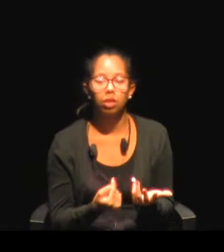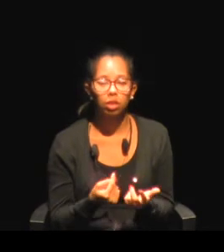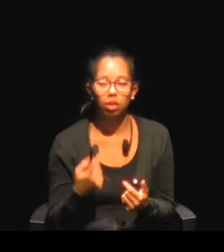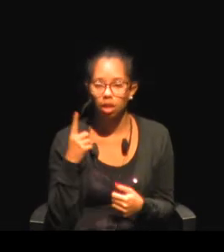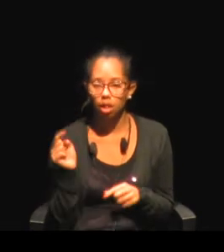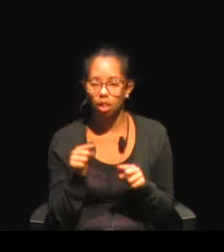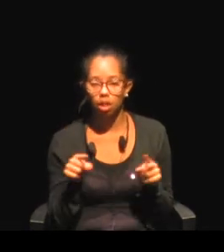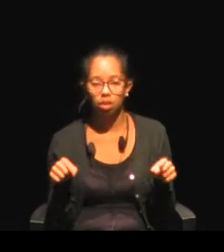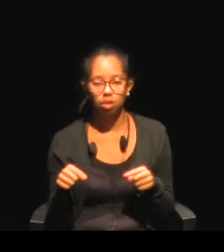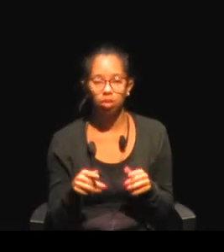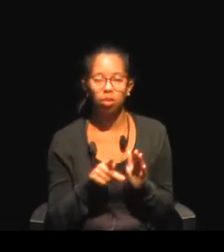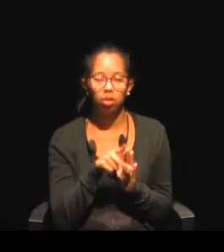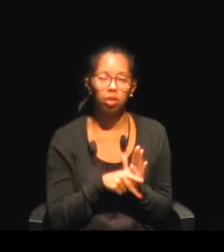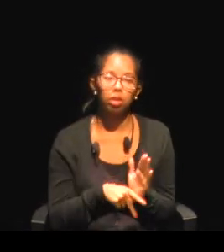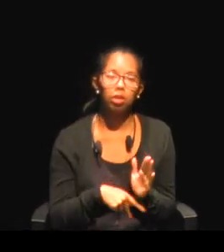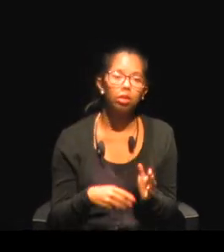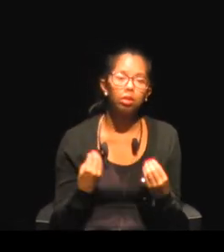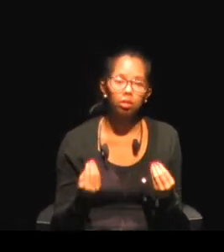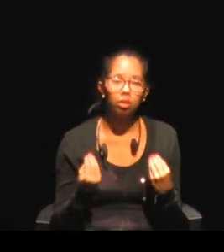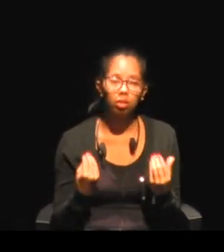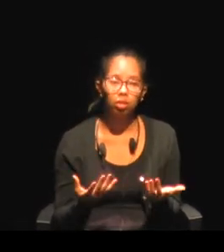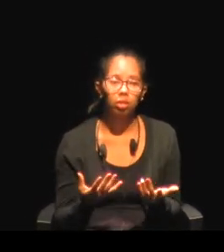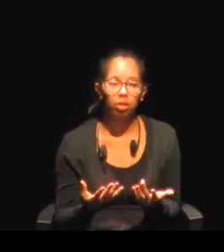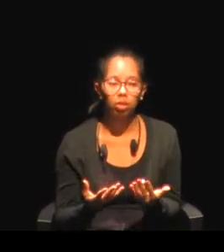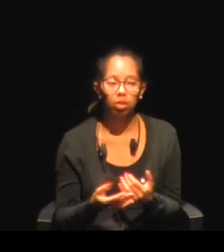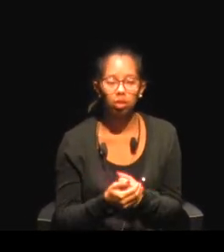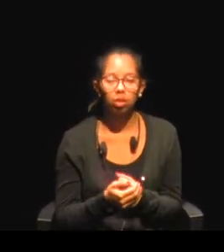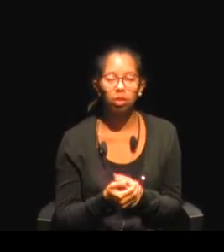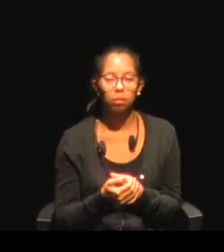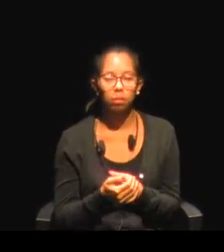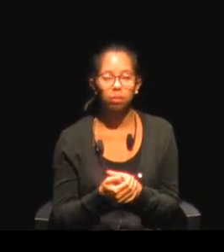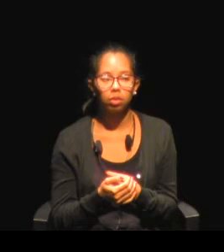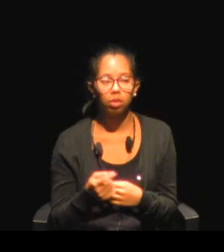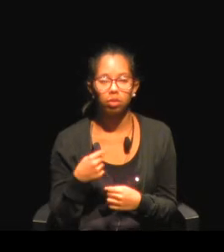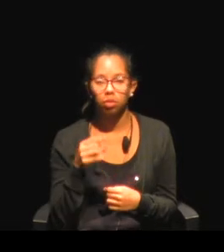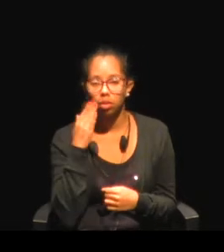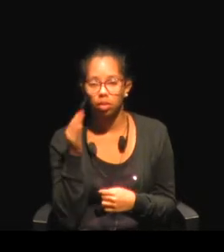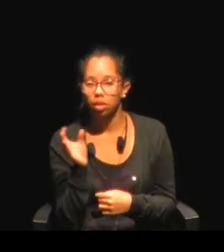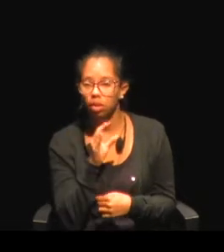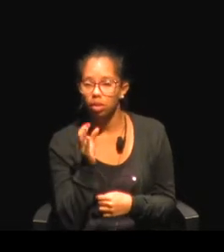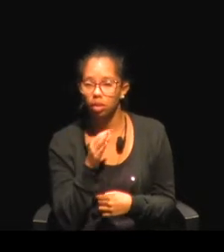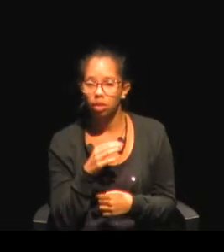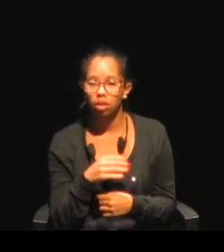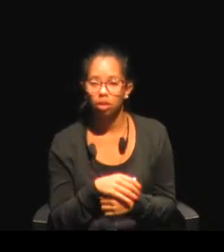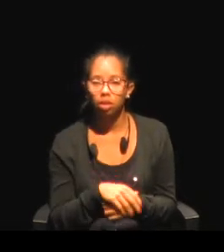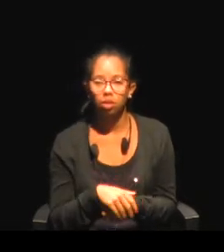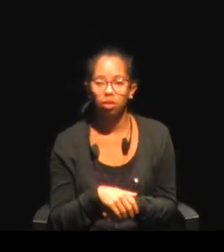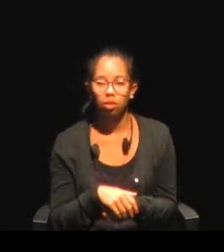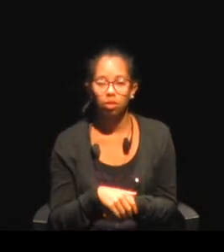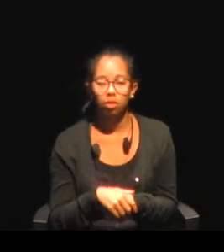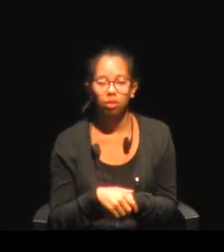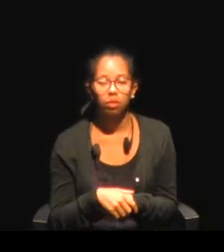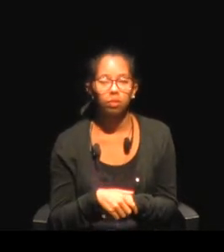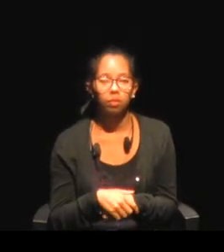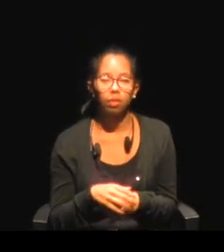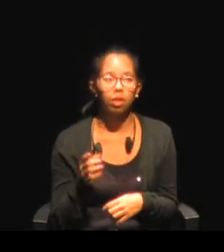Paço Municipal. E o nosso terreno do nosso projeto é exatamente esse. Então, a gente, vamos dizer assim, eu vou mostrar rapidamente para vocês